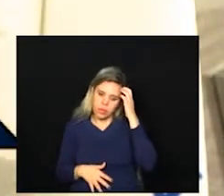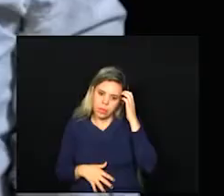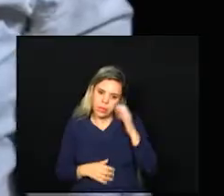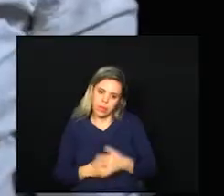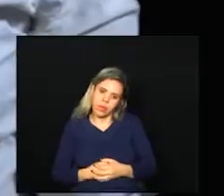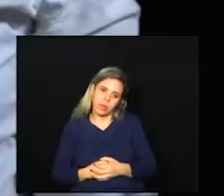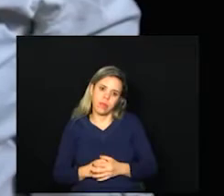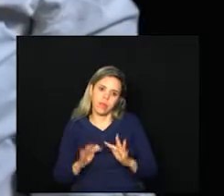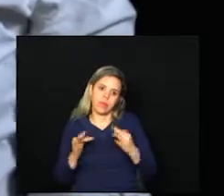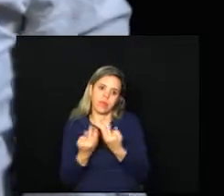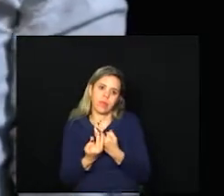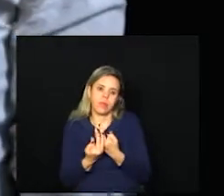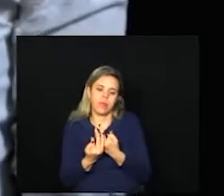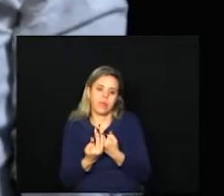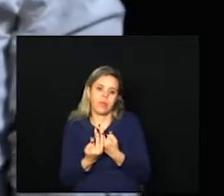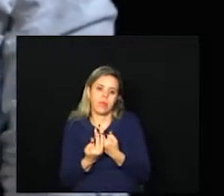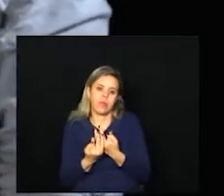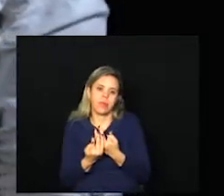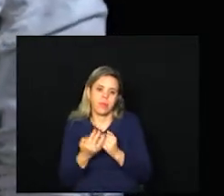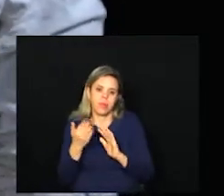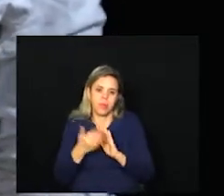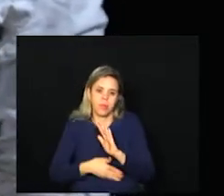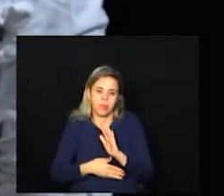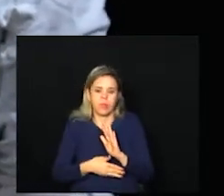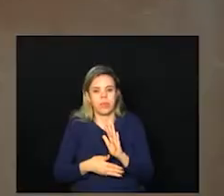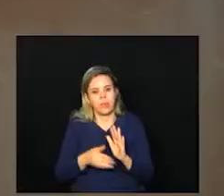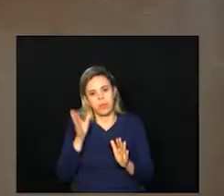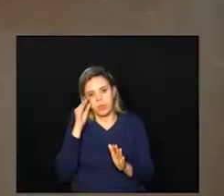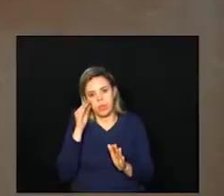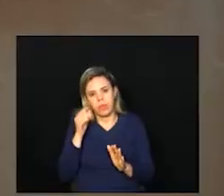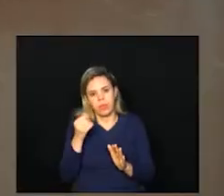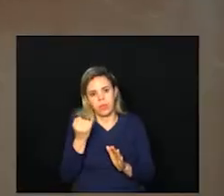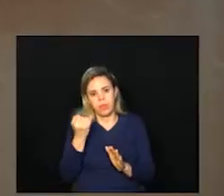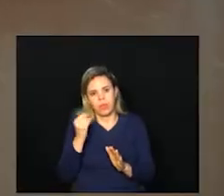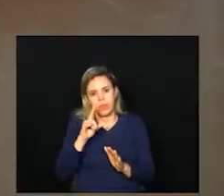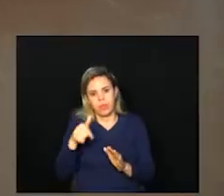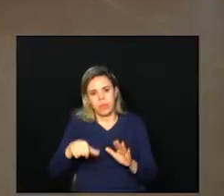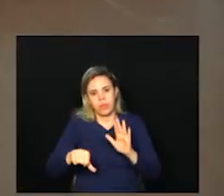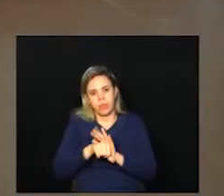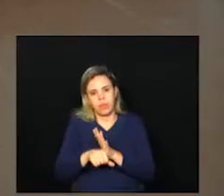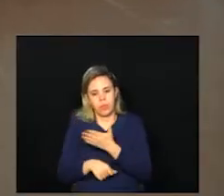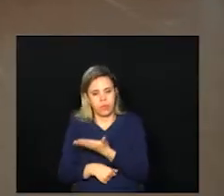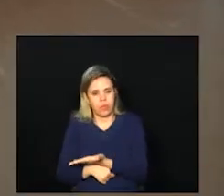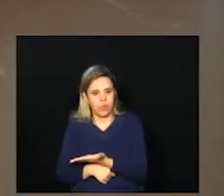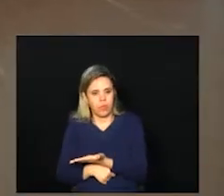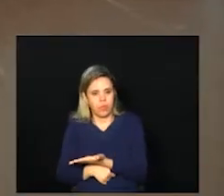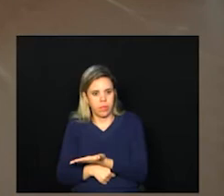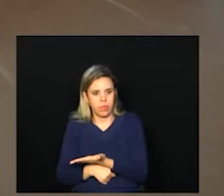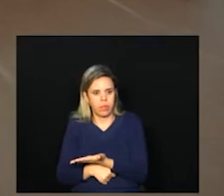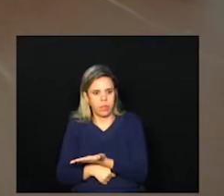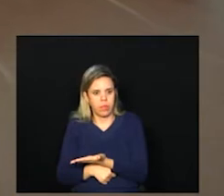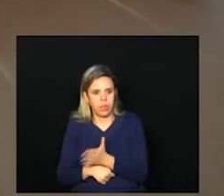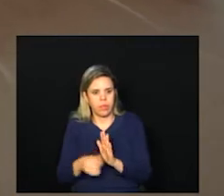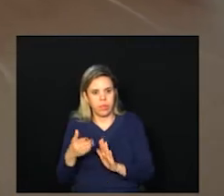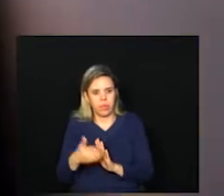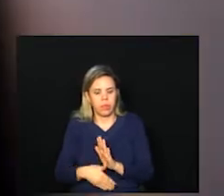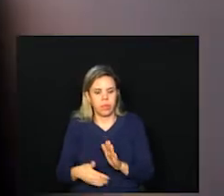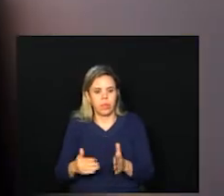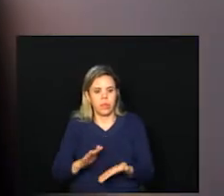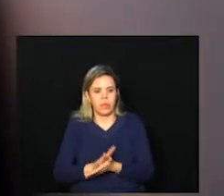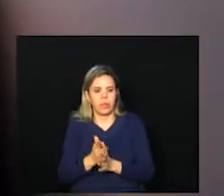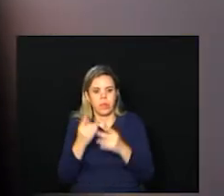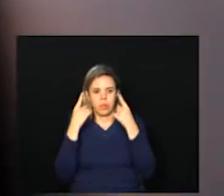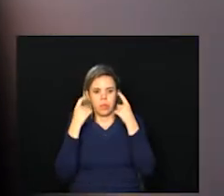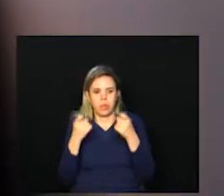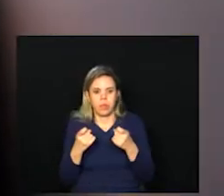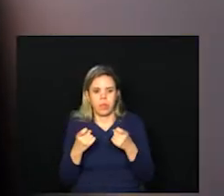e familiar. A prova pericial é um instrumento importante após o crime, pois é ela quem vai comprovar a agressão, bem